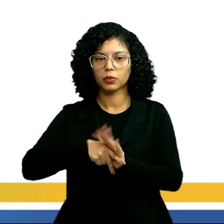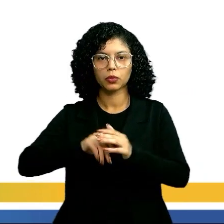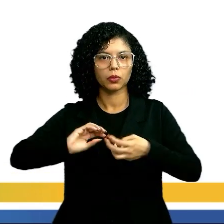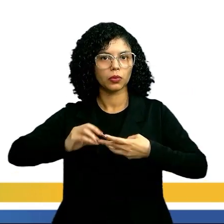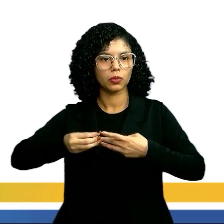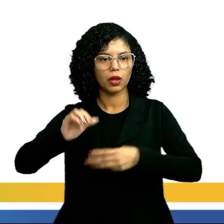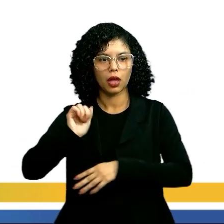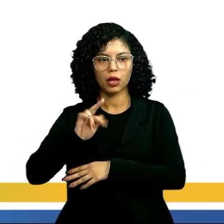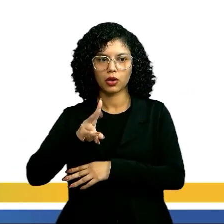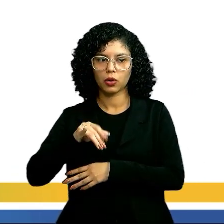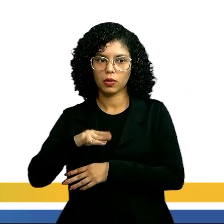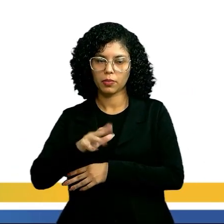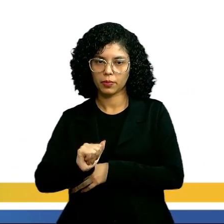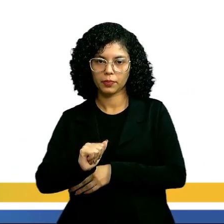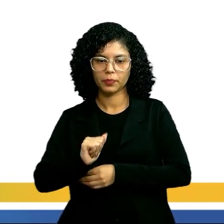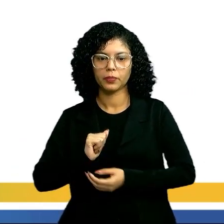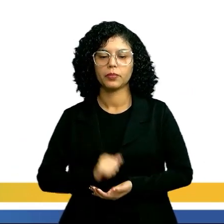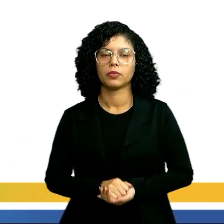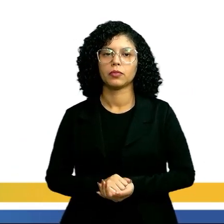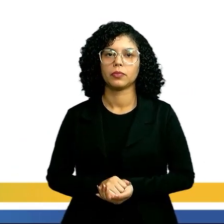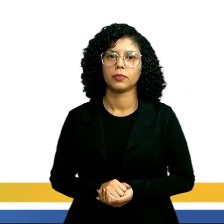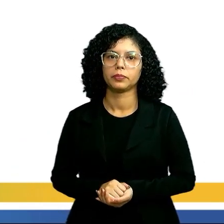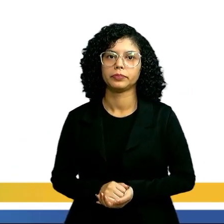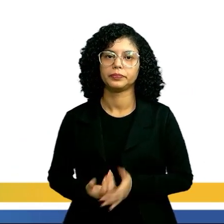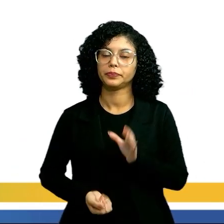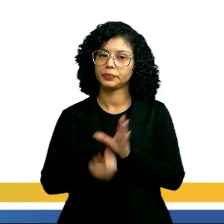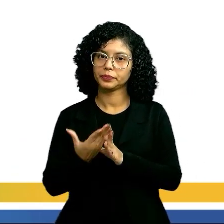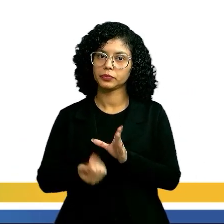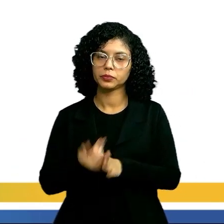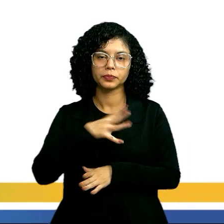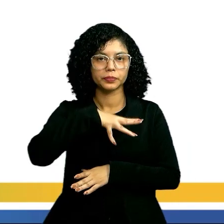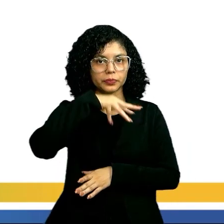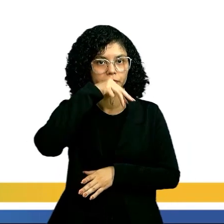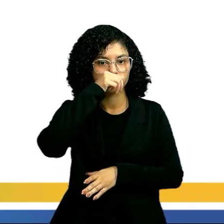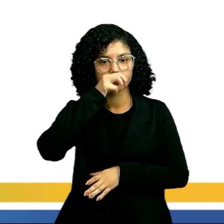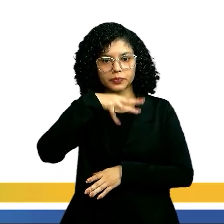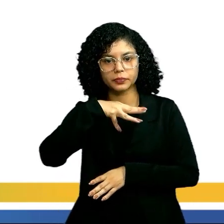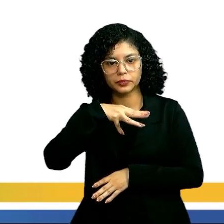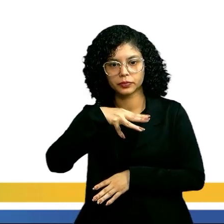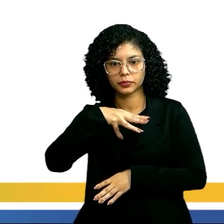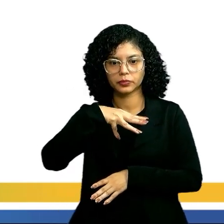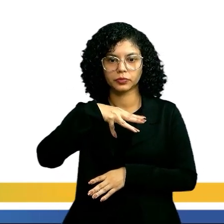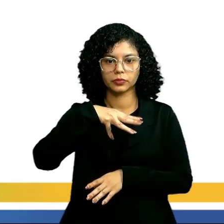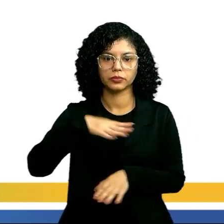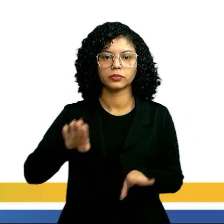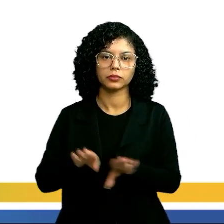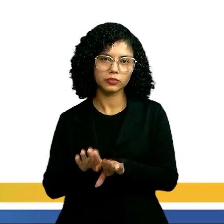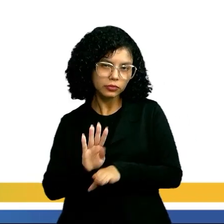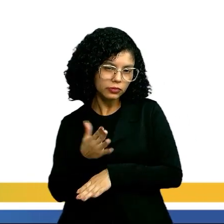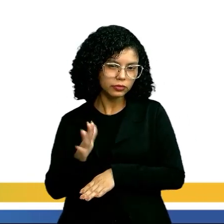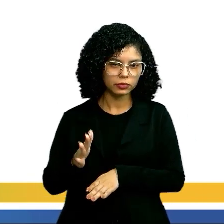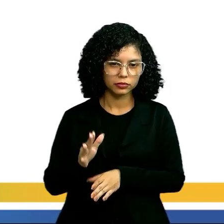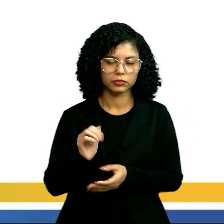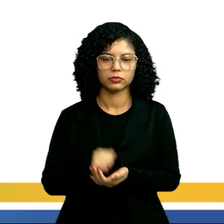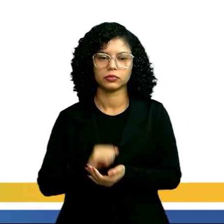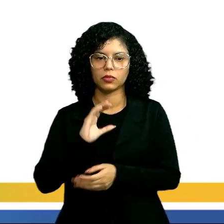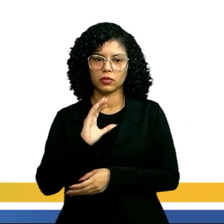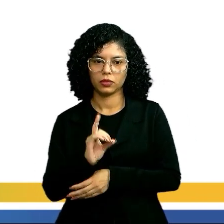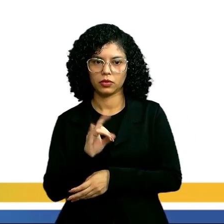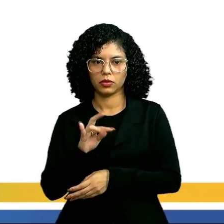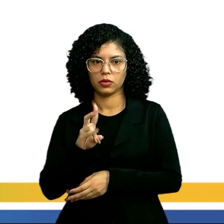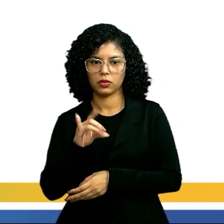celular aeróbica. E o produto dessa respiração celular aeróbica vai ser dióxido